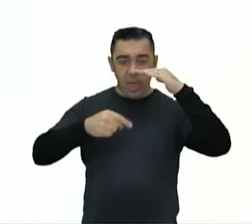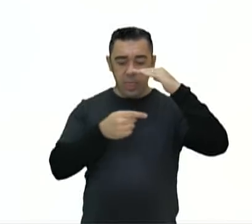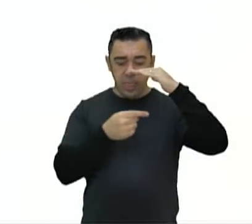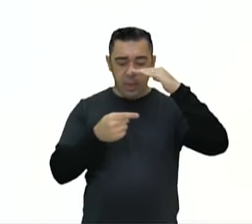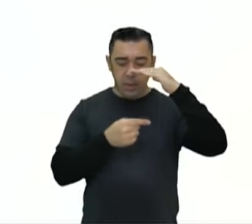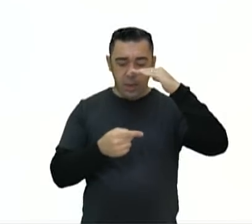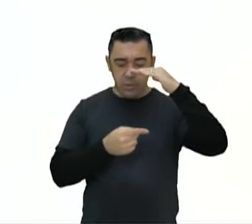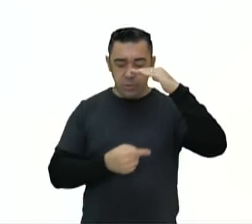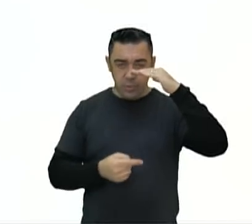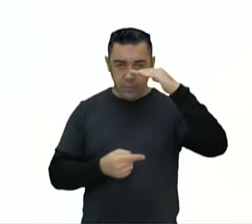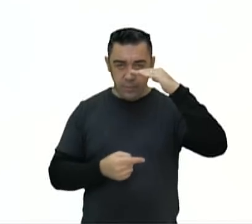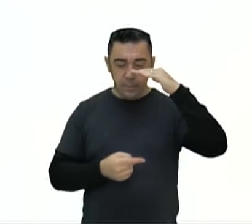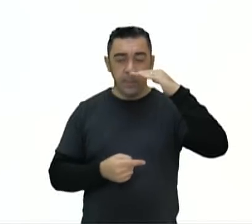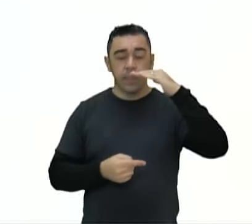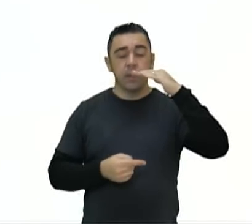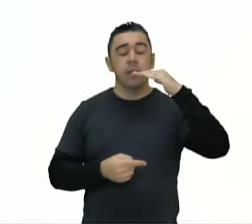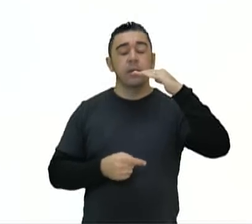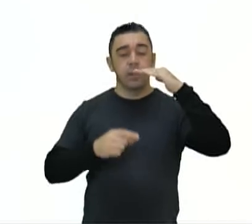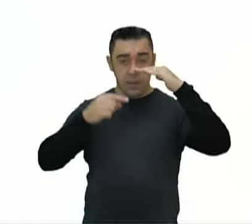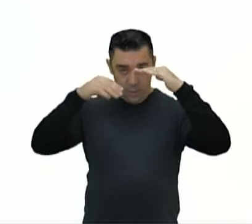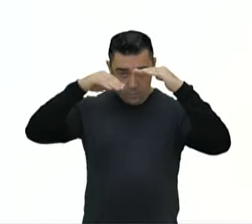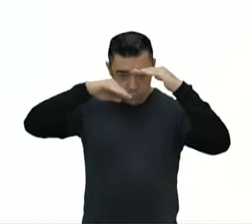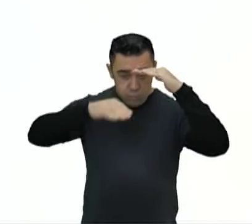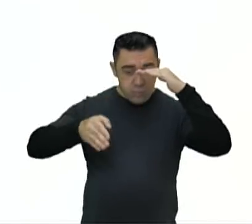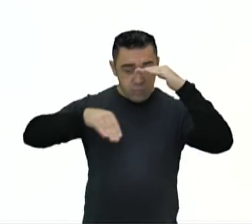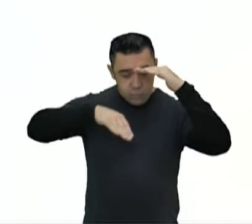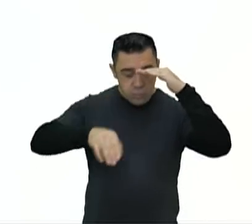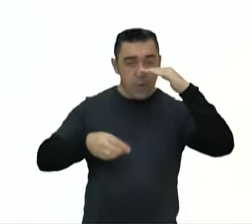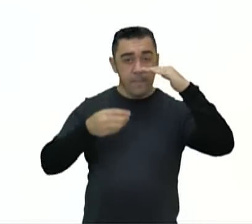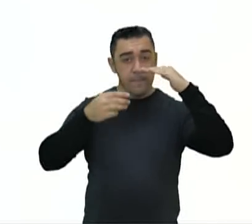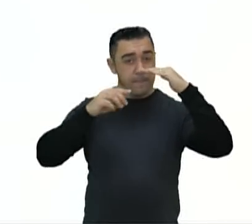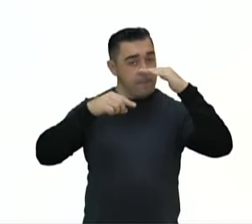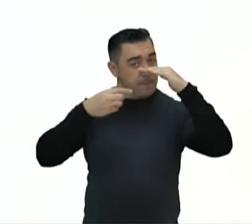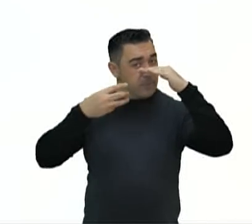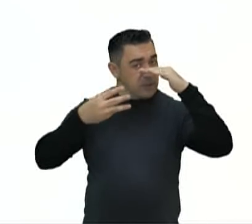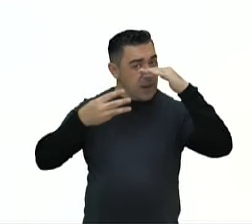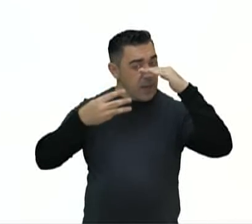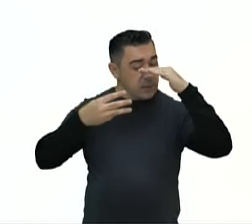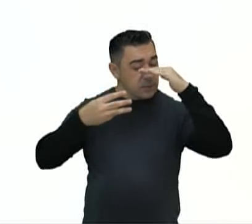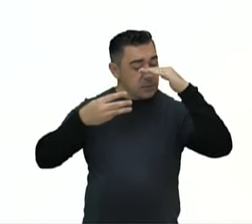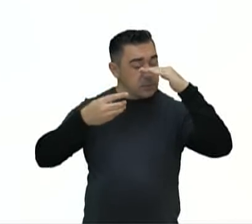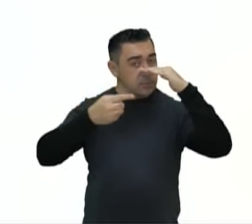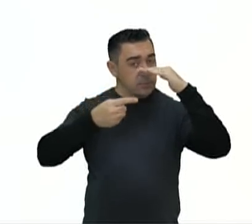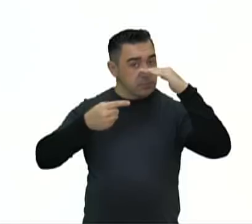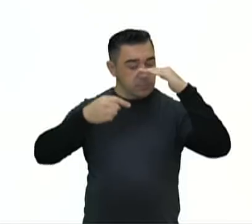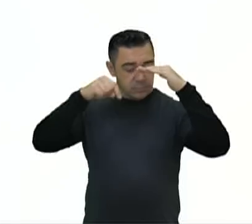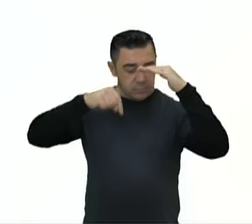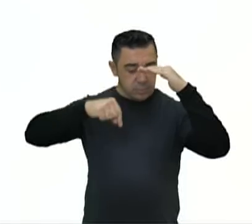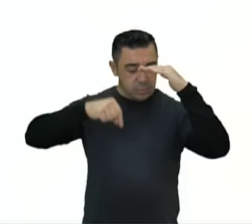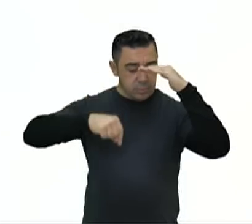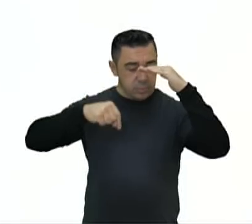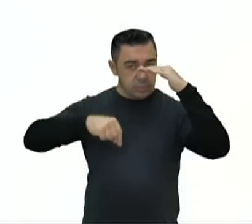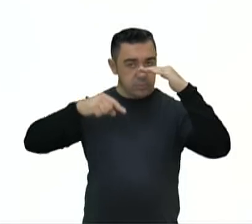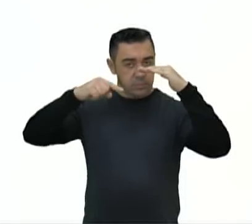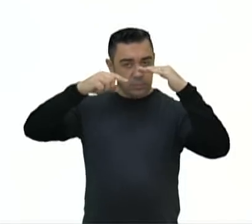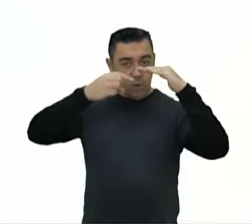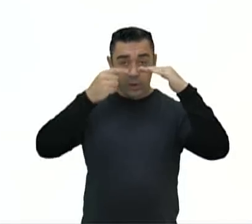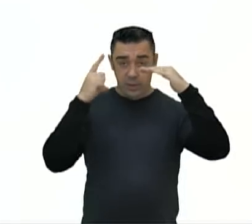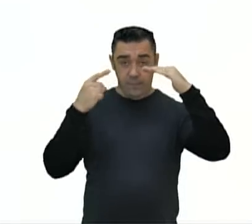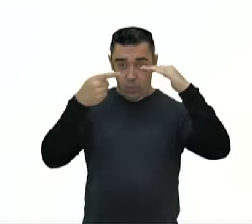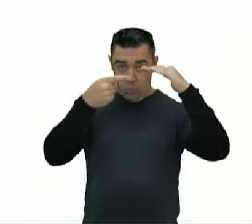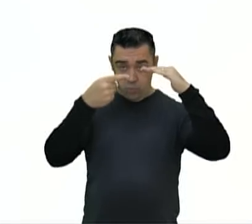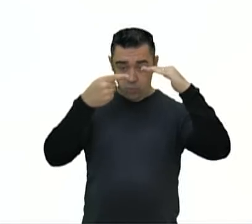nadou mais 3 metros para baixo, ou seja, o mergulhador desceu